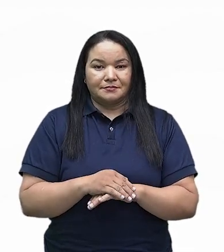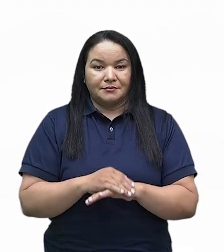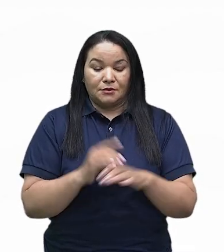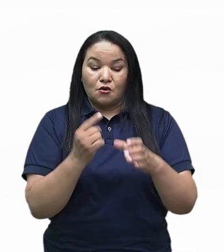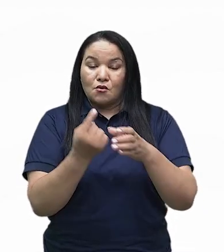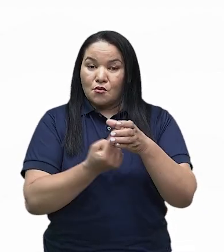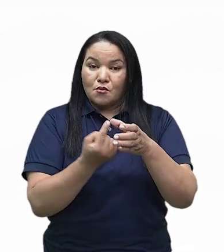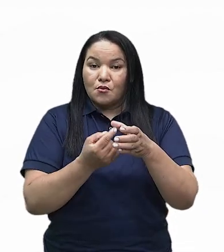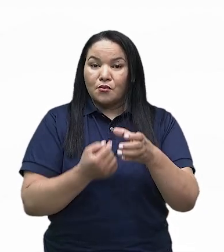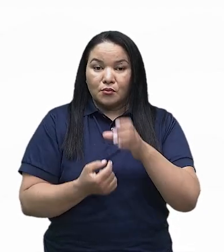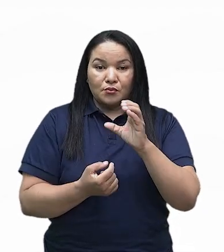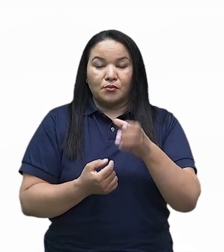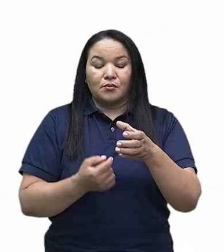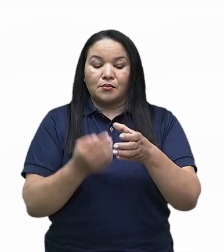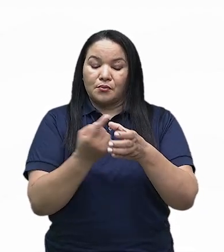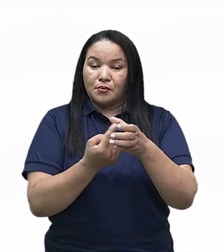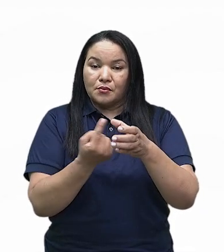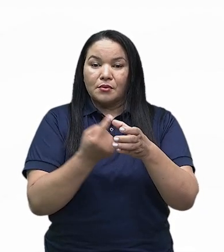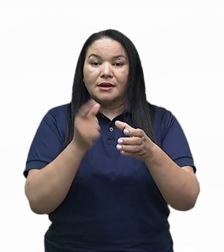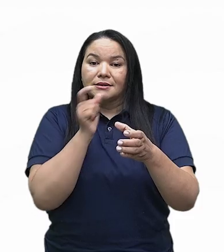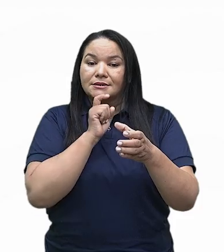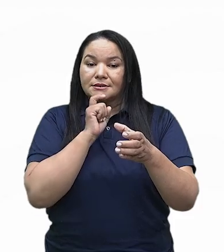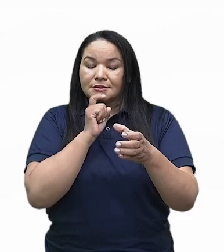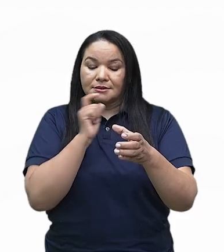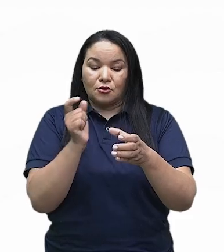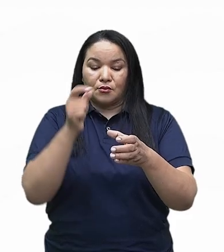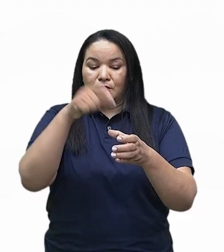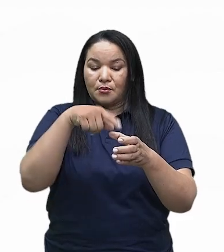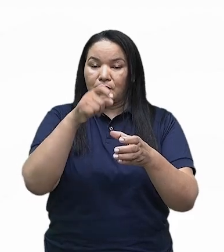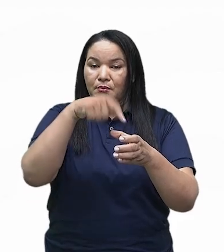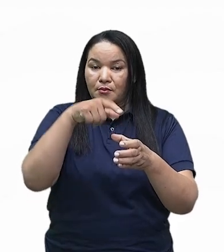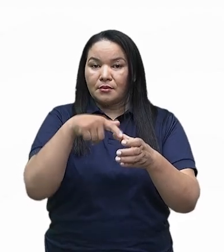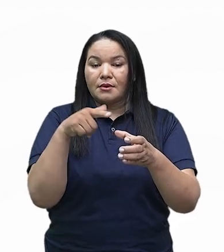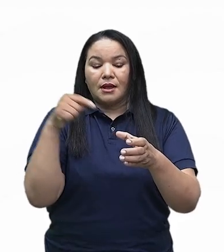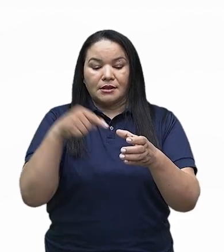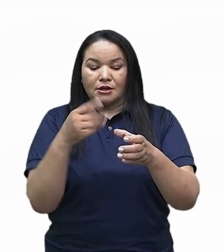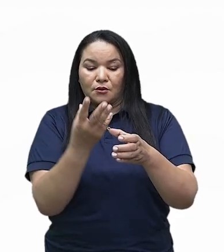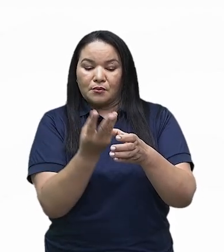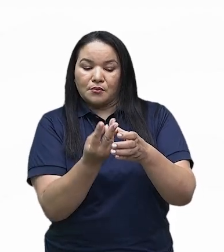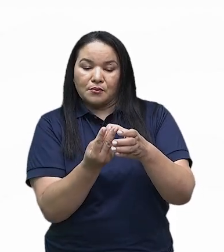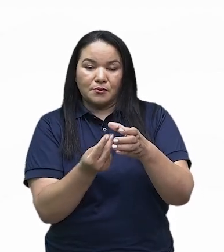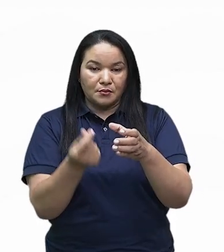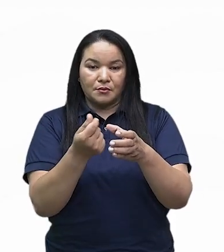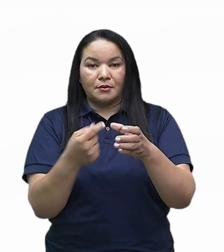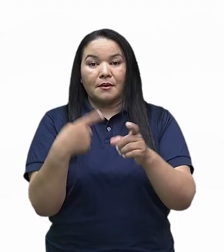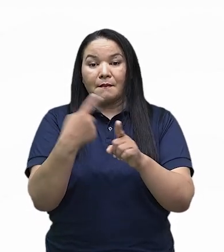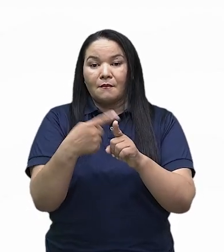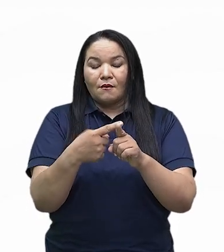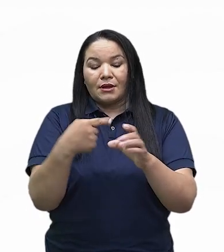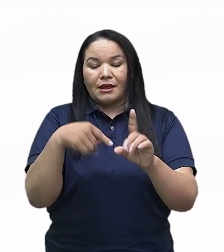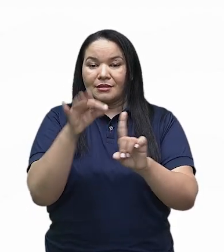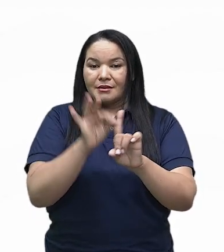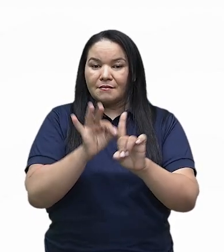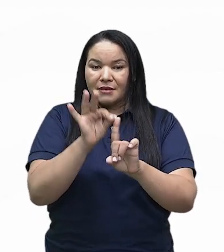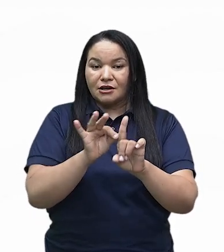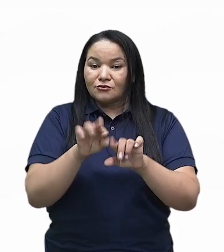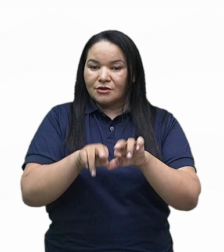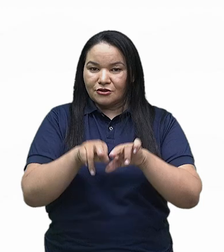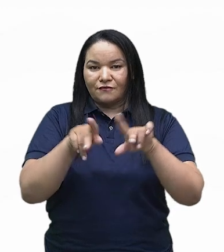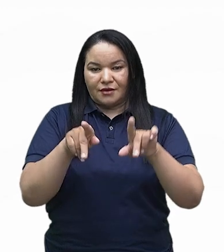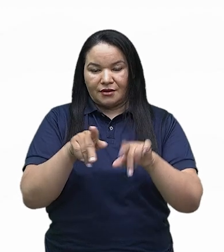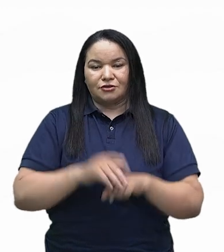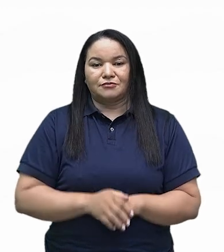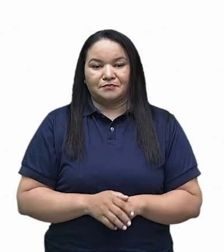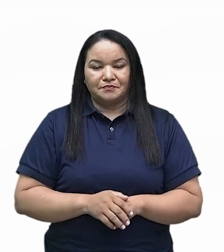copo de suco, ele derrete porque a temperatura do suco está acima da temperatura, né, de ponto de fusão do gelo. E com